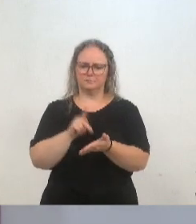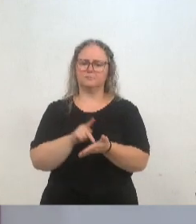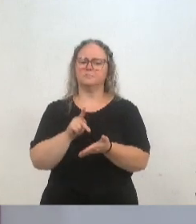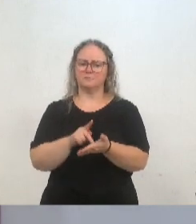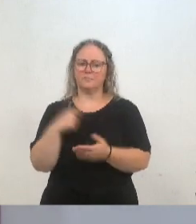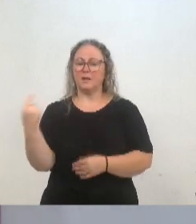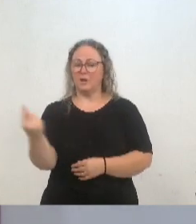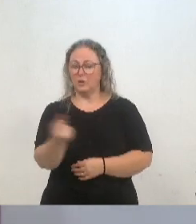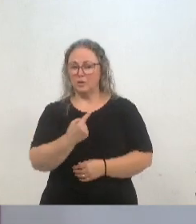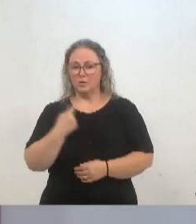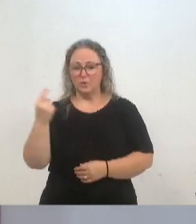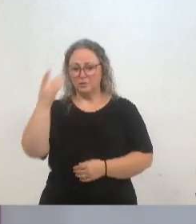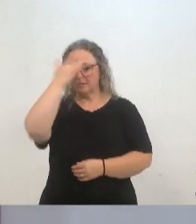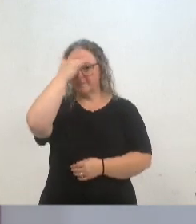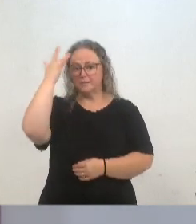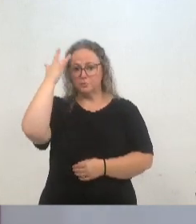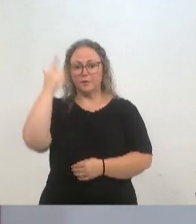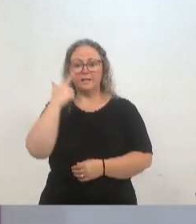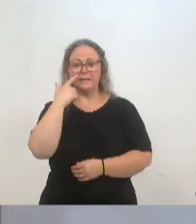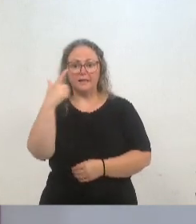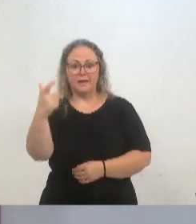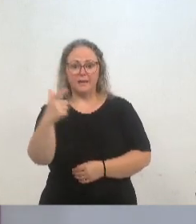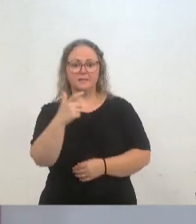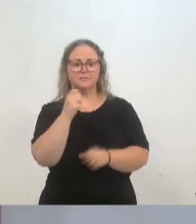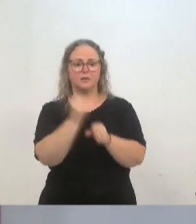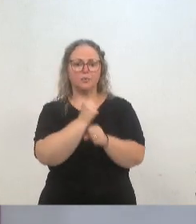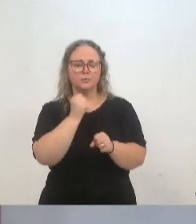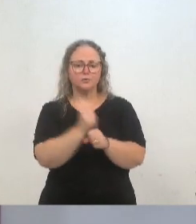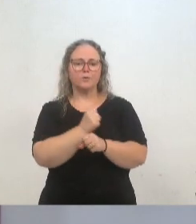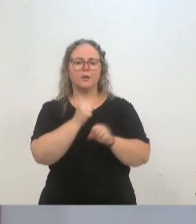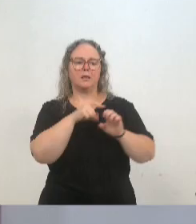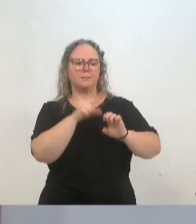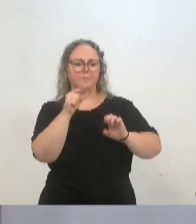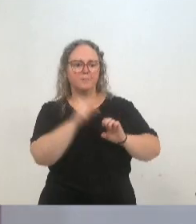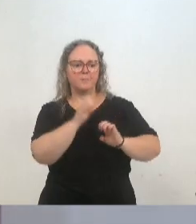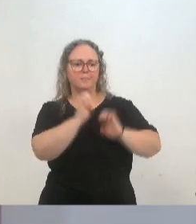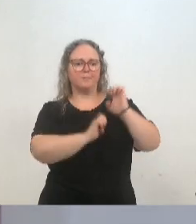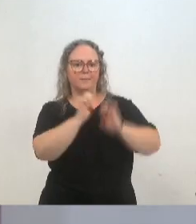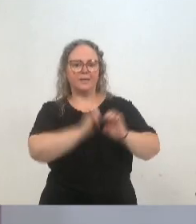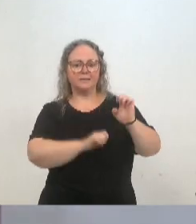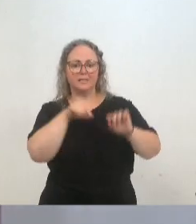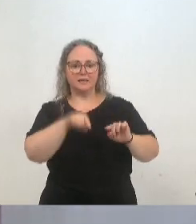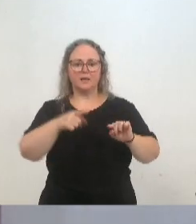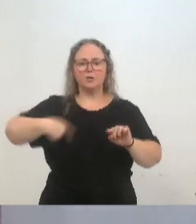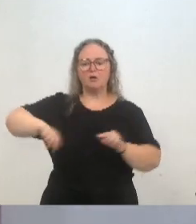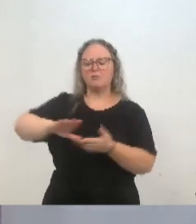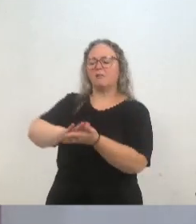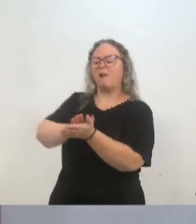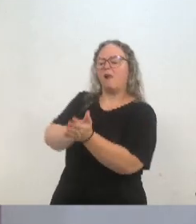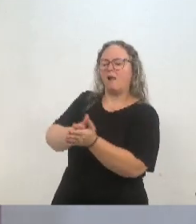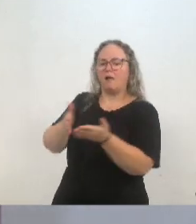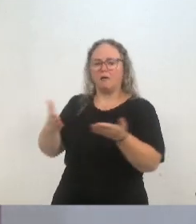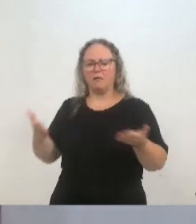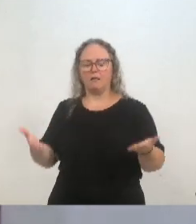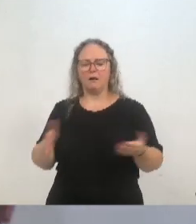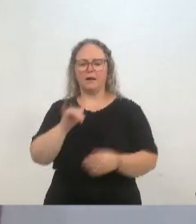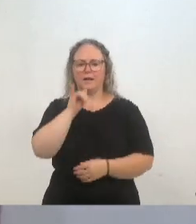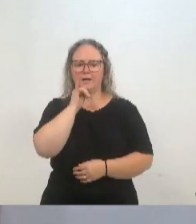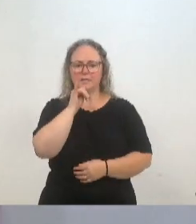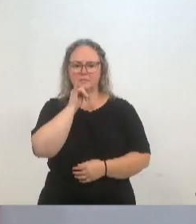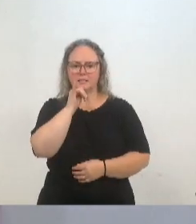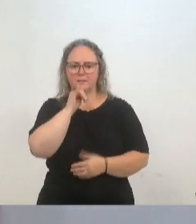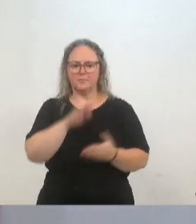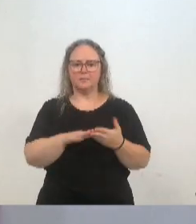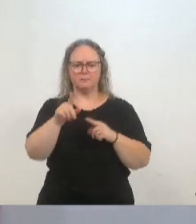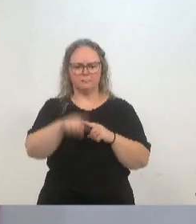nossos empresários e empreendedores, que são aquilo que a gente mais precisa em Blumenau hoje. Eu quero citar um exemplo, não sei se vossas